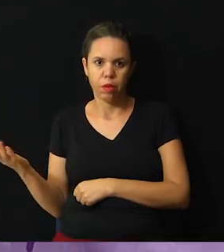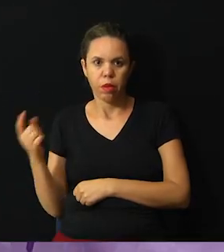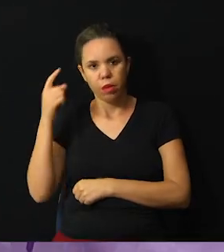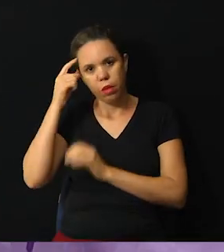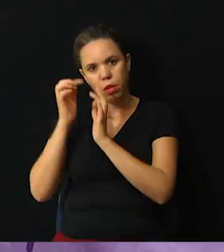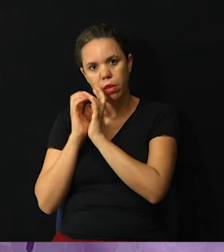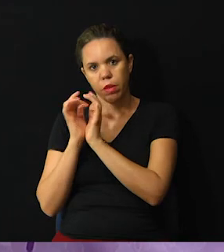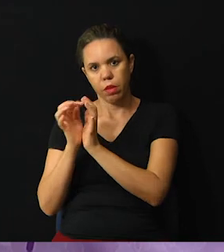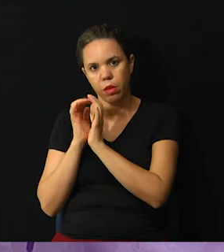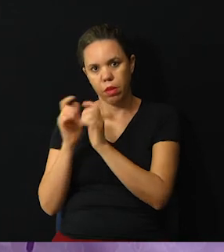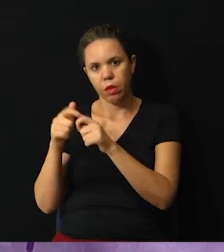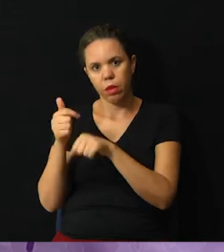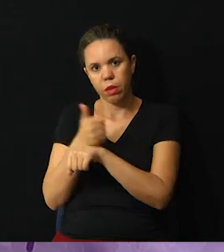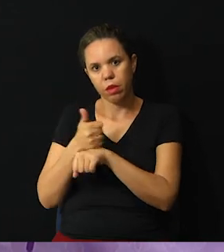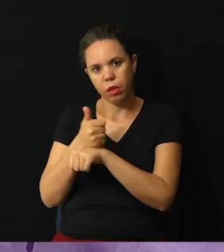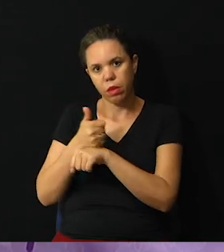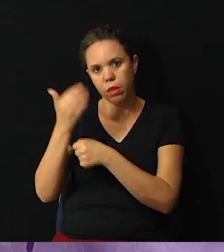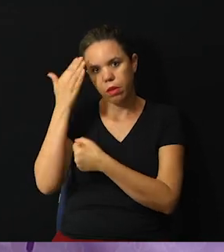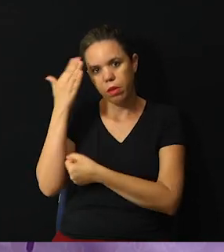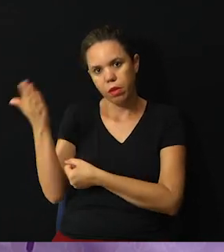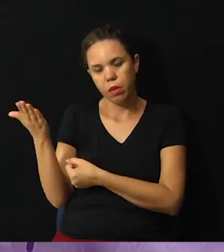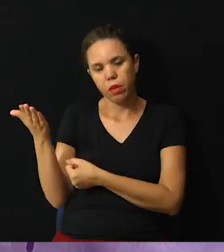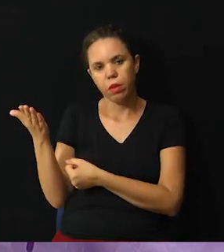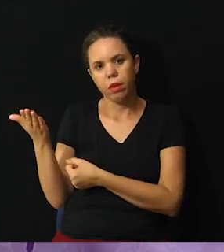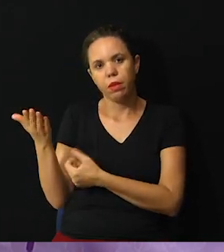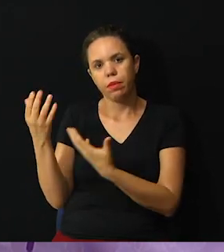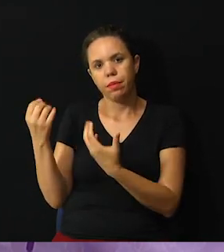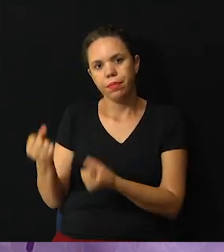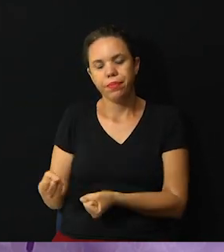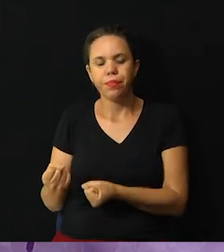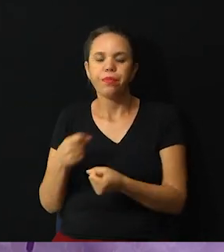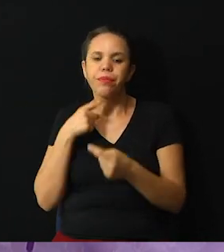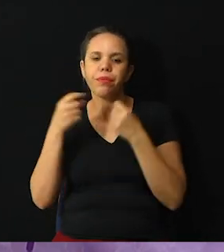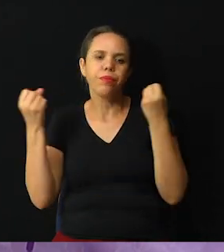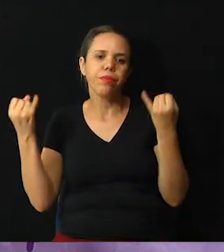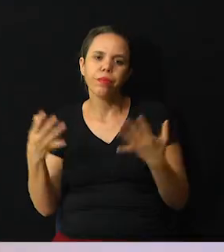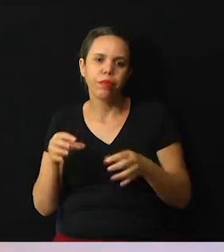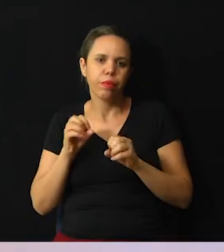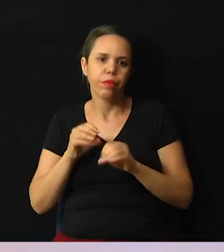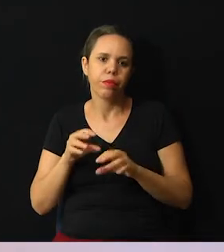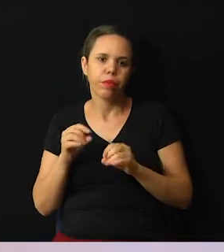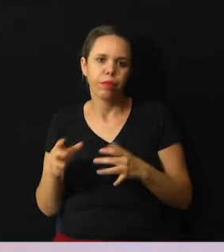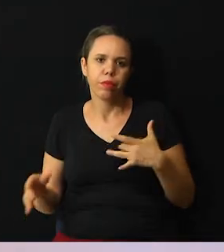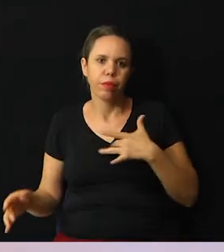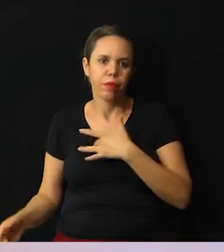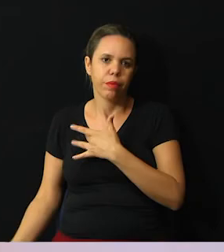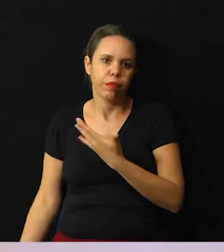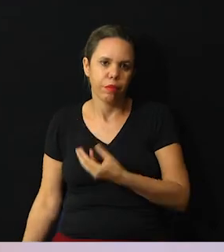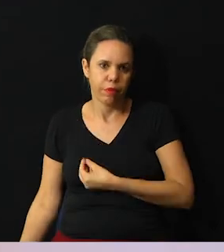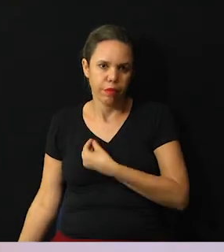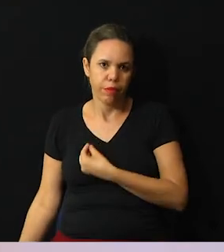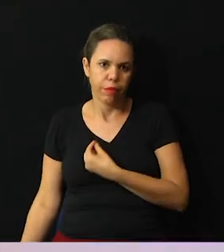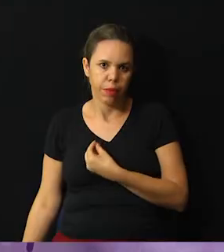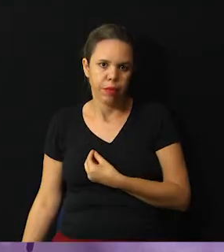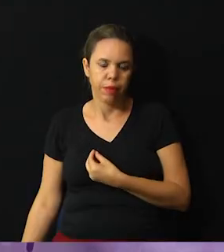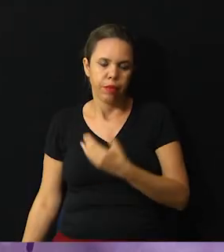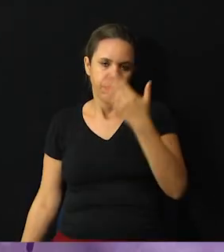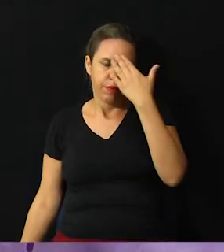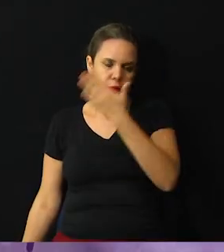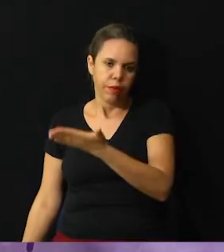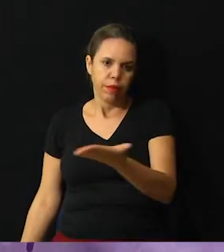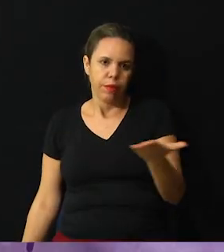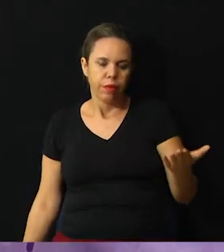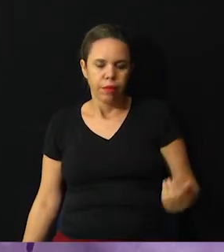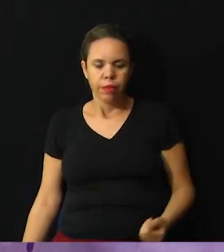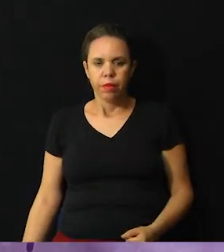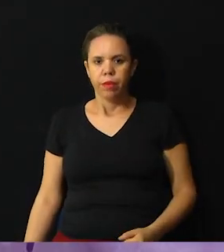que é neurologista. Doutora, muito obrigada por topar tirar nossas dúvidas aqui no Saúde é Vida. Obrigada